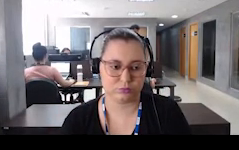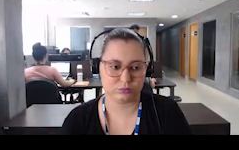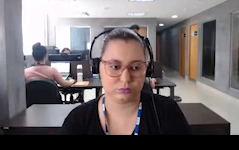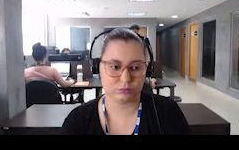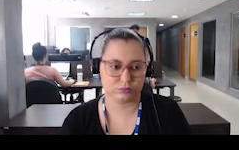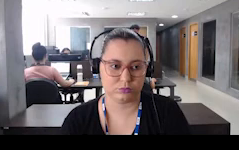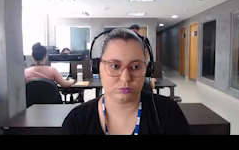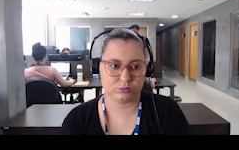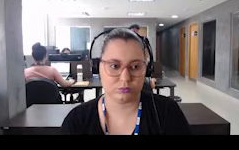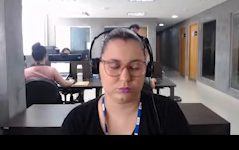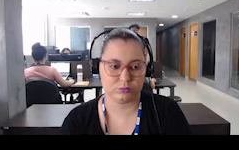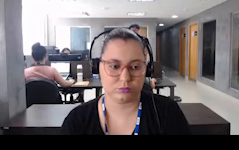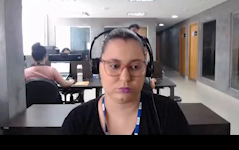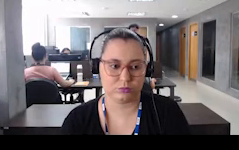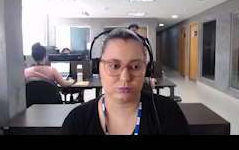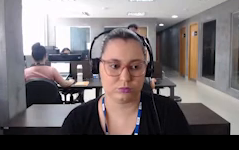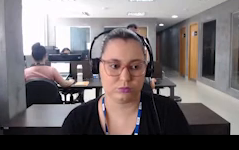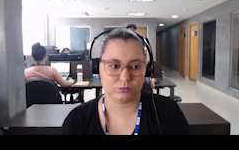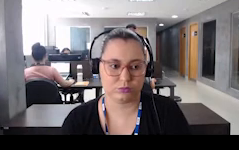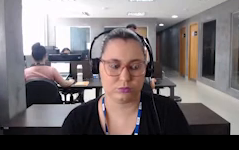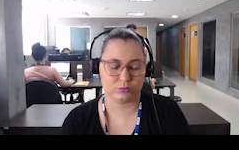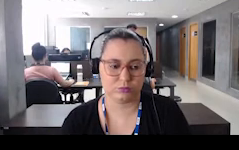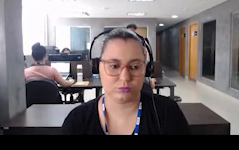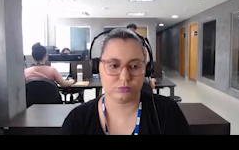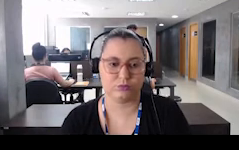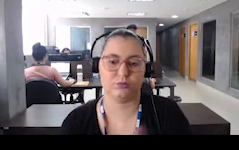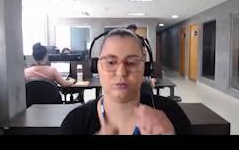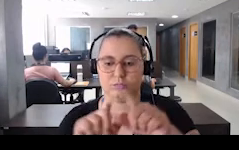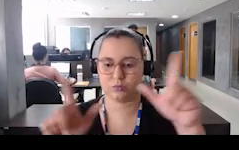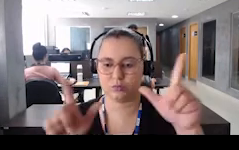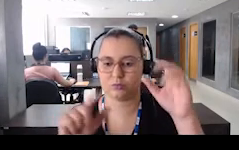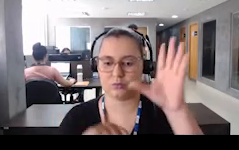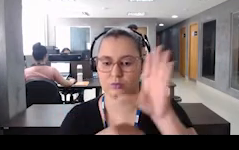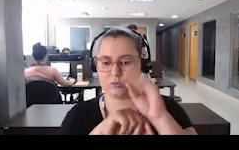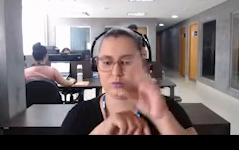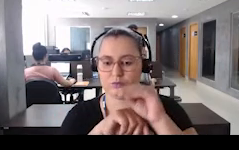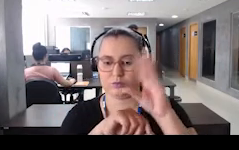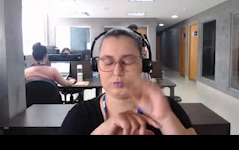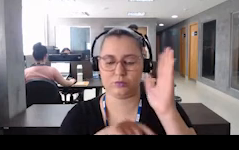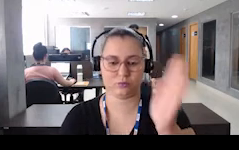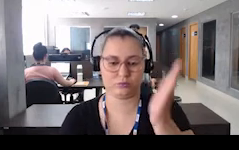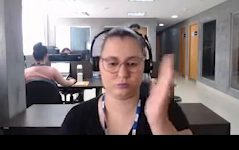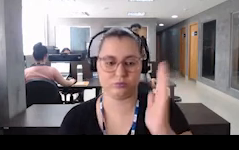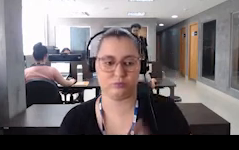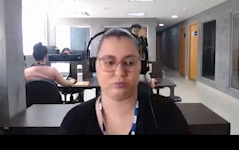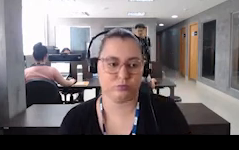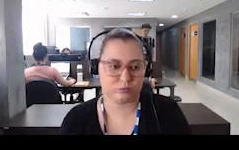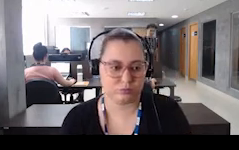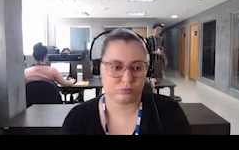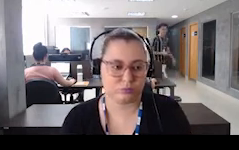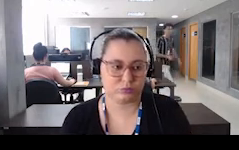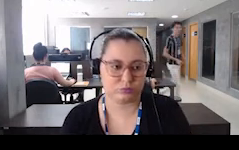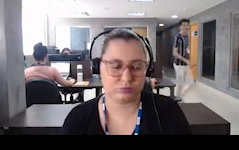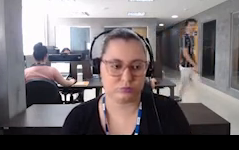colocar a imagem aqui. Ou então você pode colocar só a foto do circuito, né? Você pode colocar só a foto aqui da... Quer ver, ó?